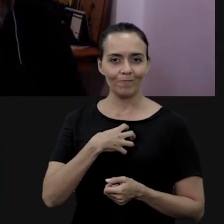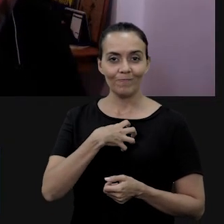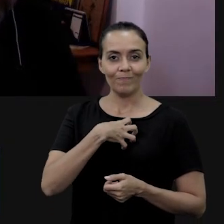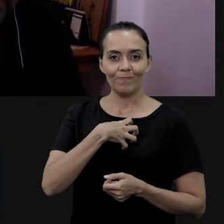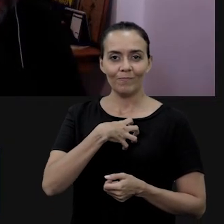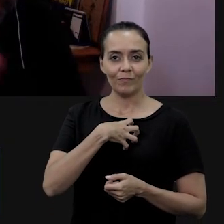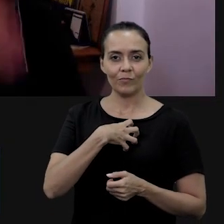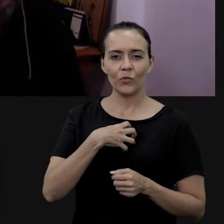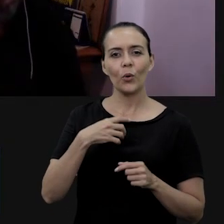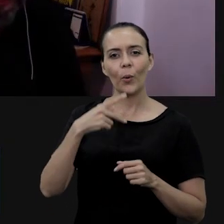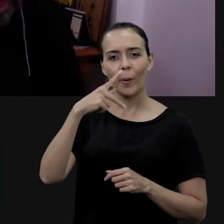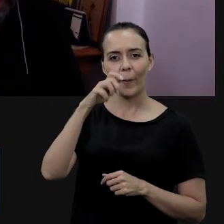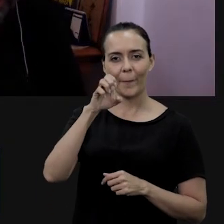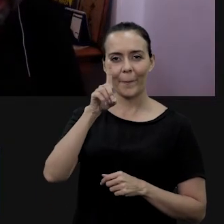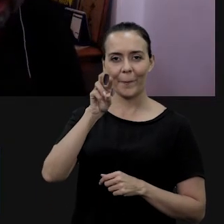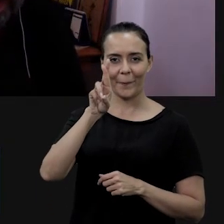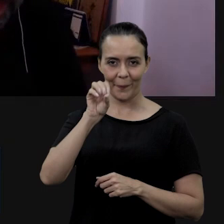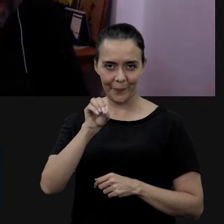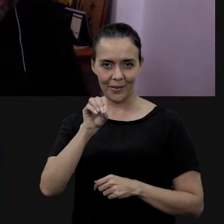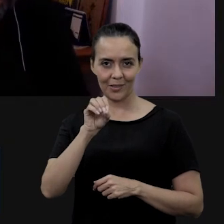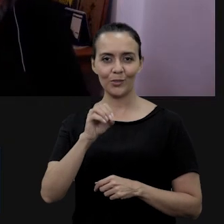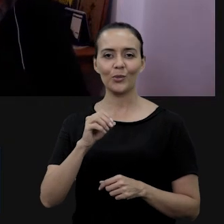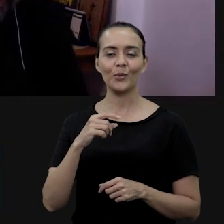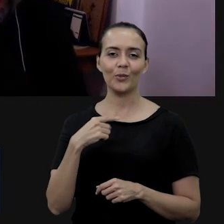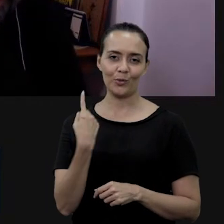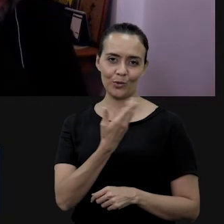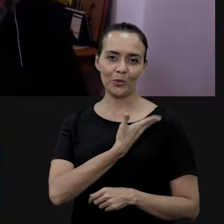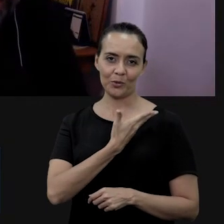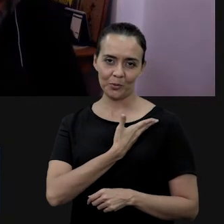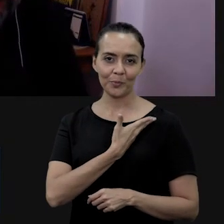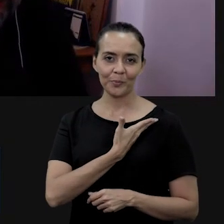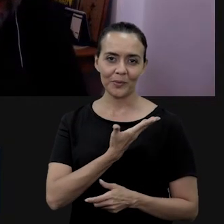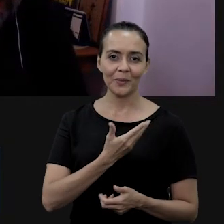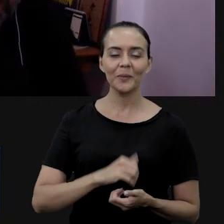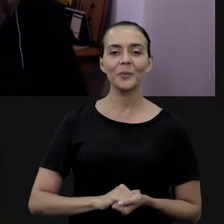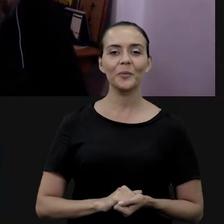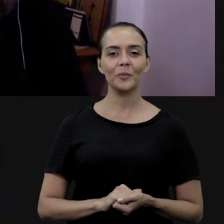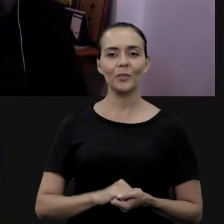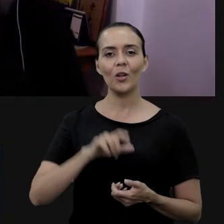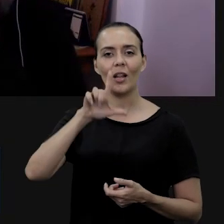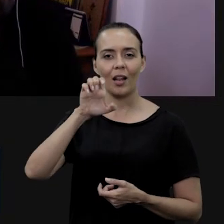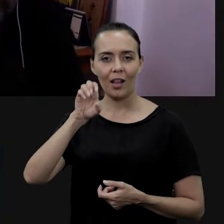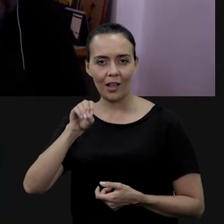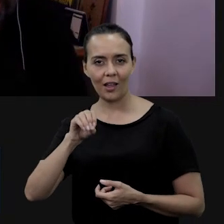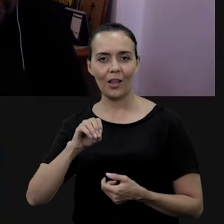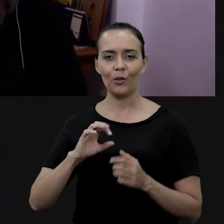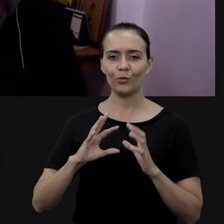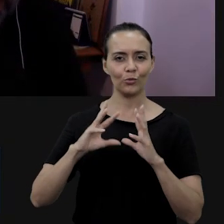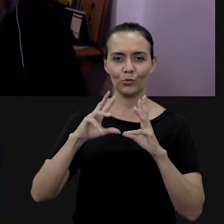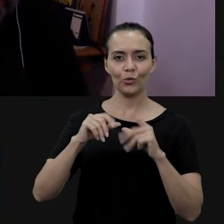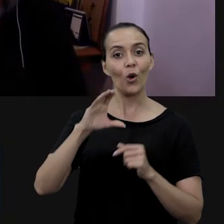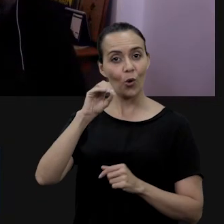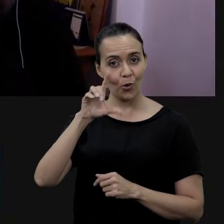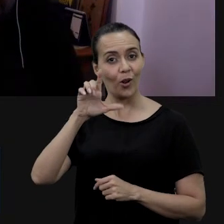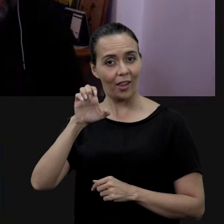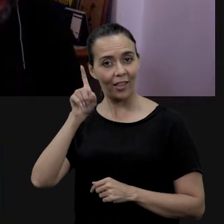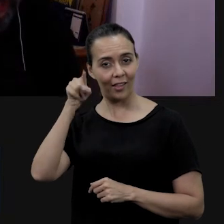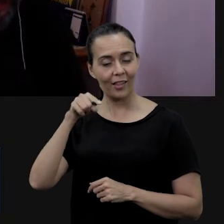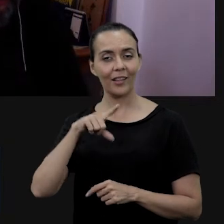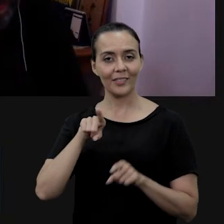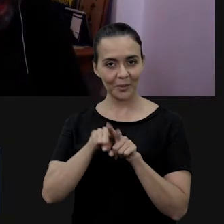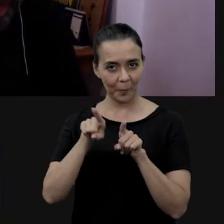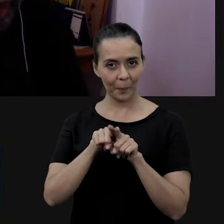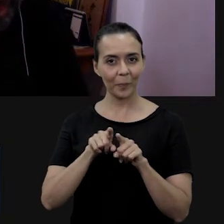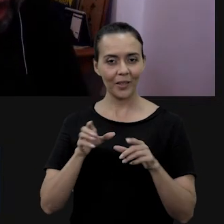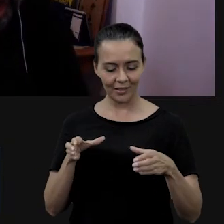nos toca, porque o Pedro Caldas, nosso colega, em comum também, o Léo, o